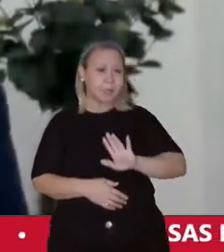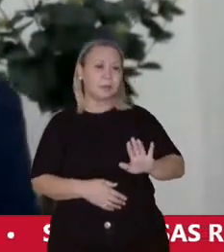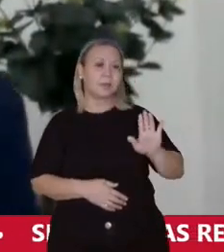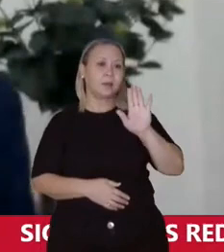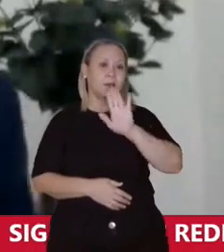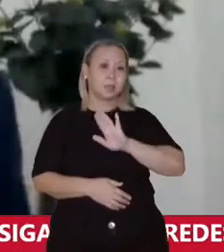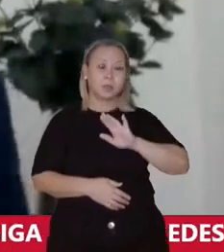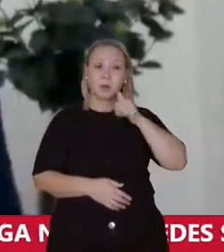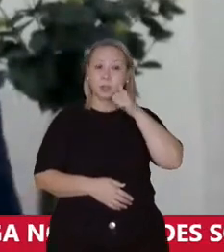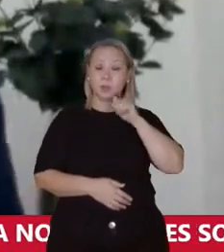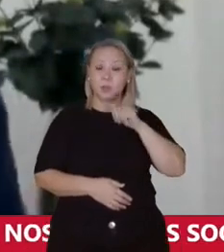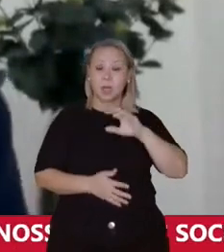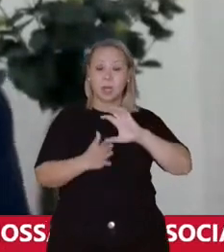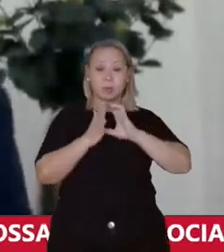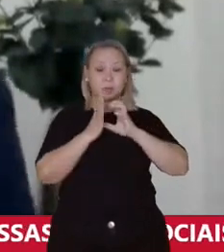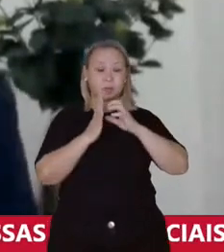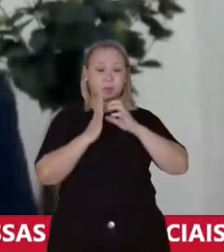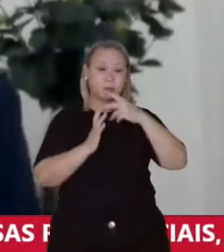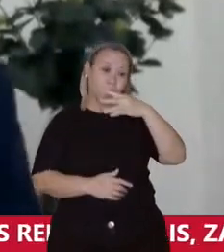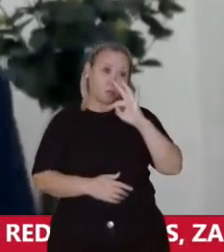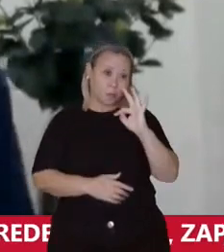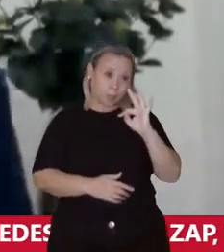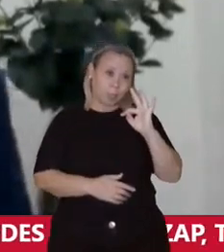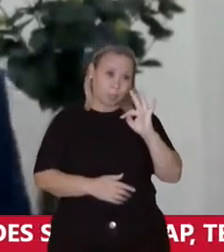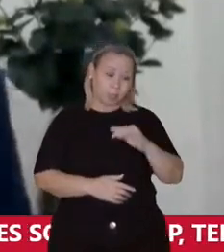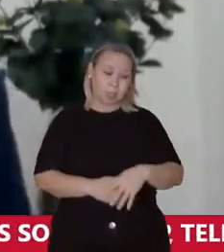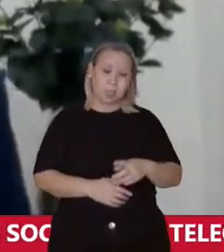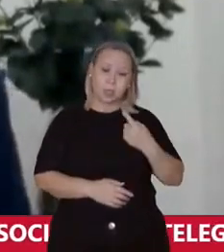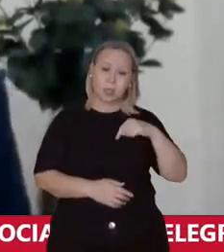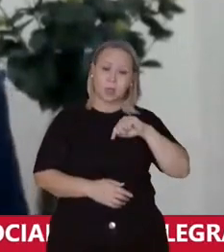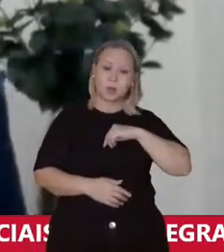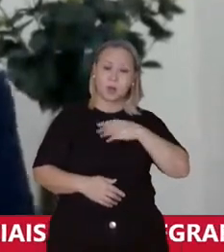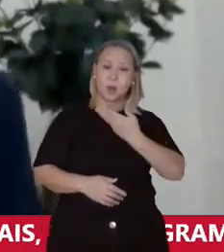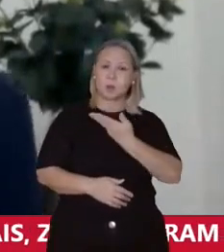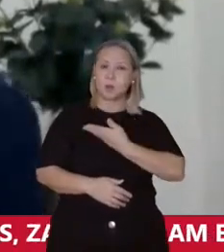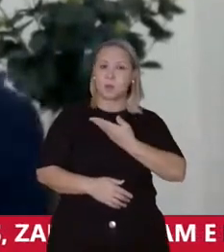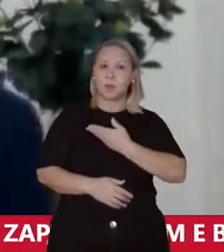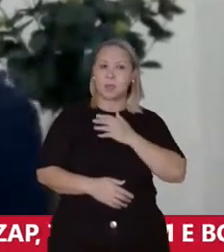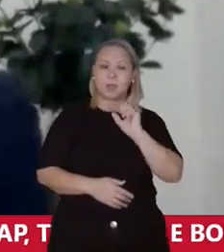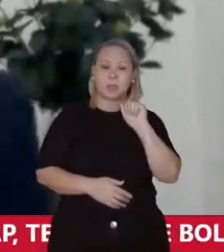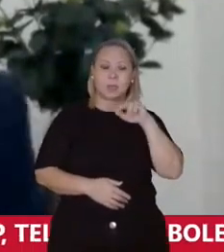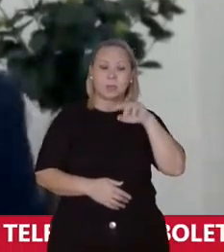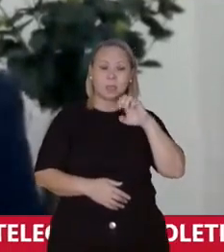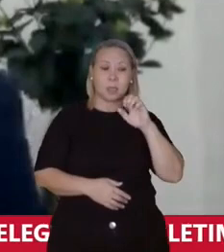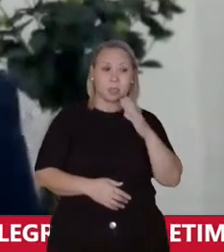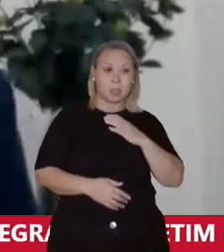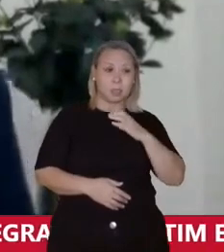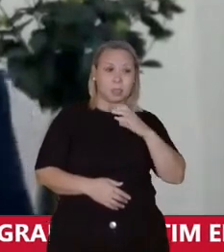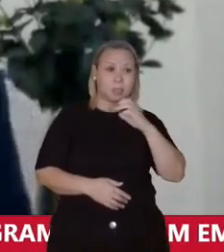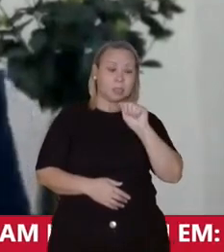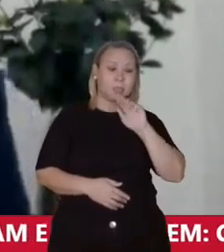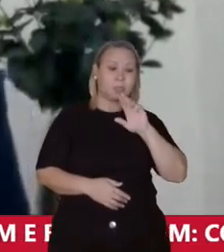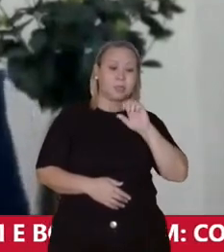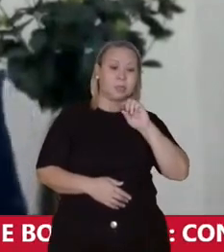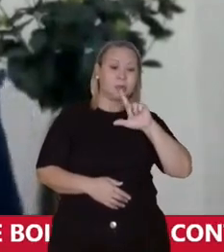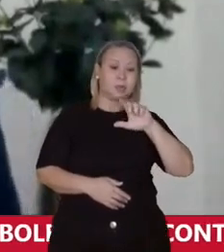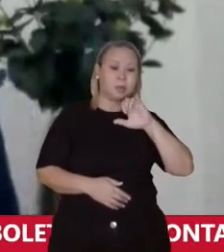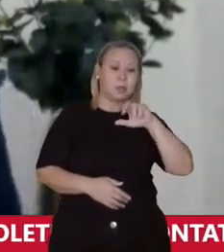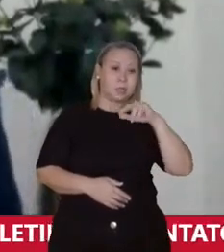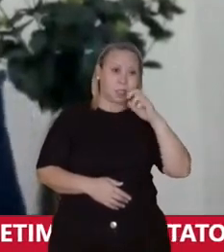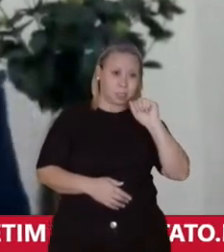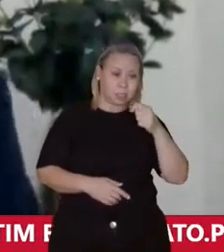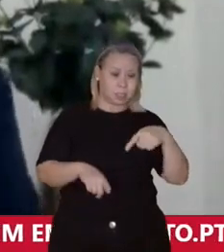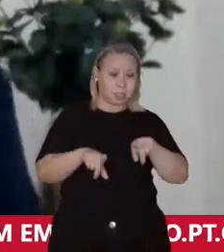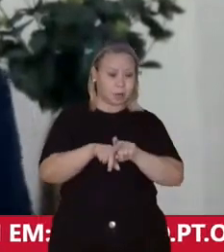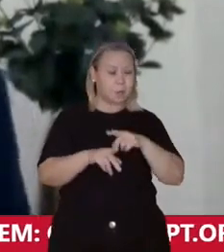nacional de mulheres do Partido dos Trabalhadores, a nossa companheira Anne Carolina, que também